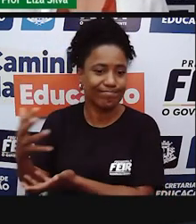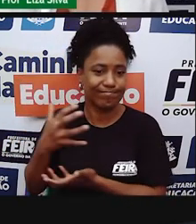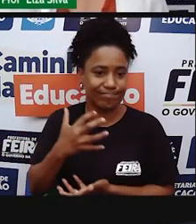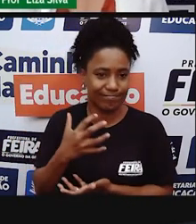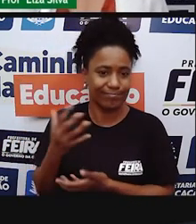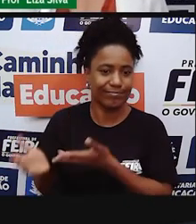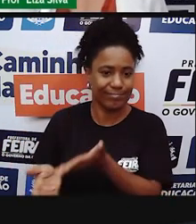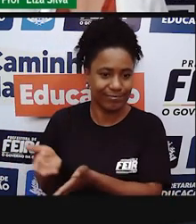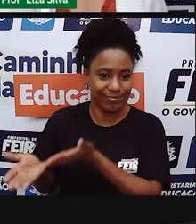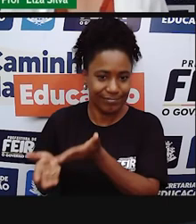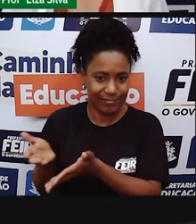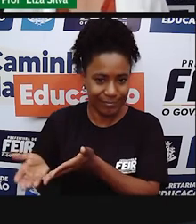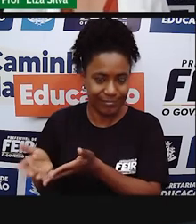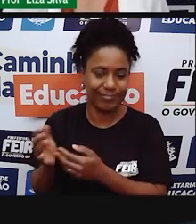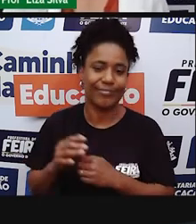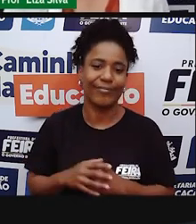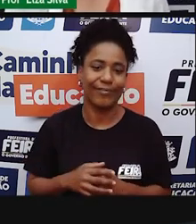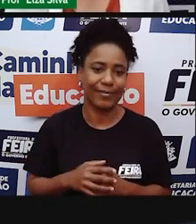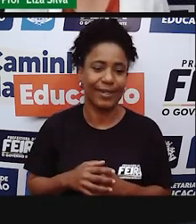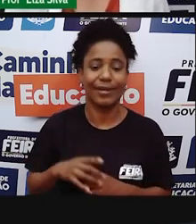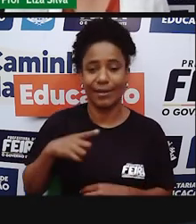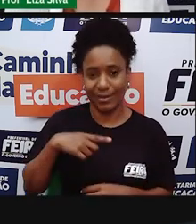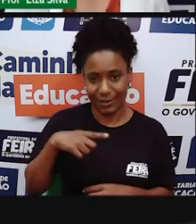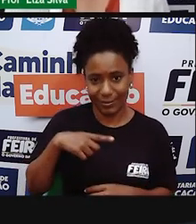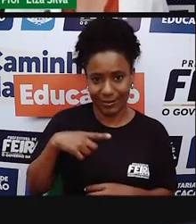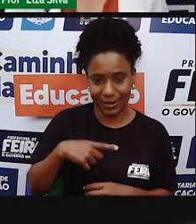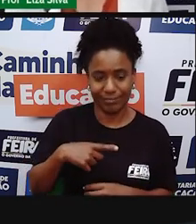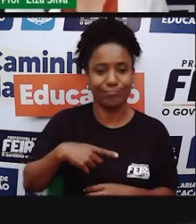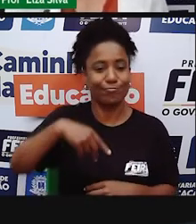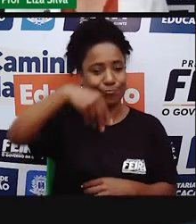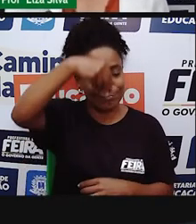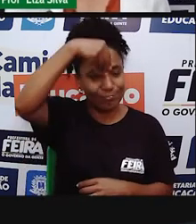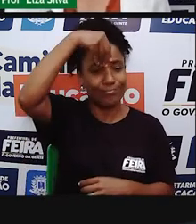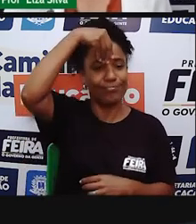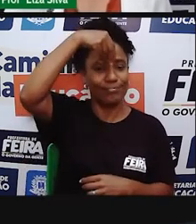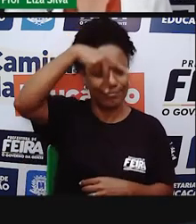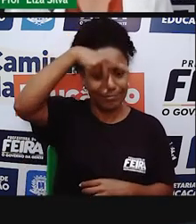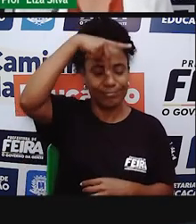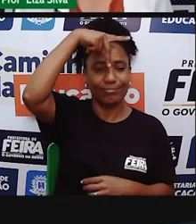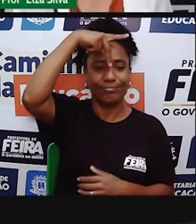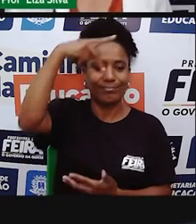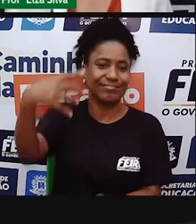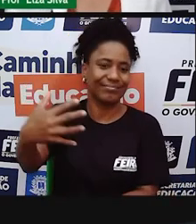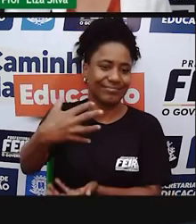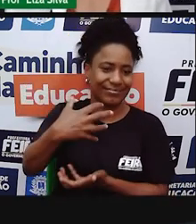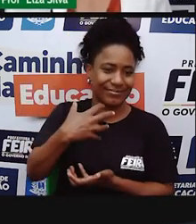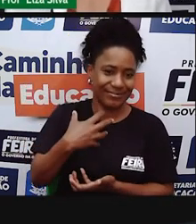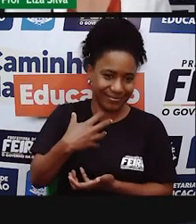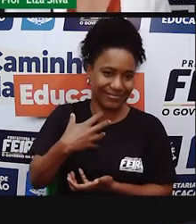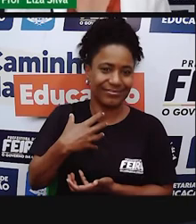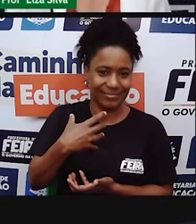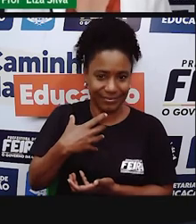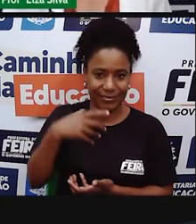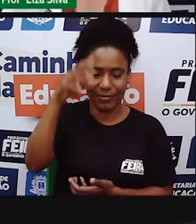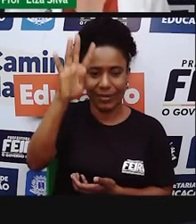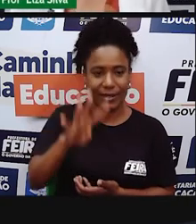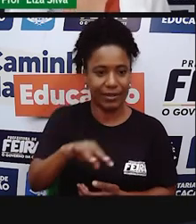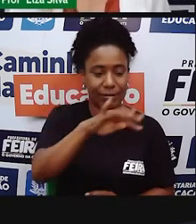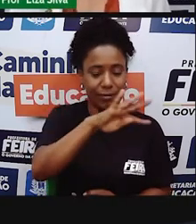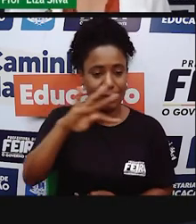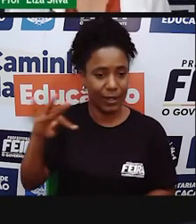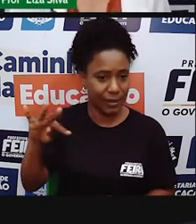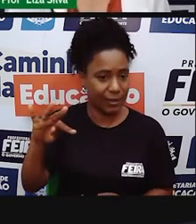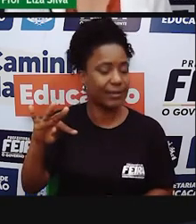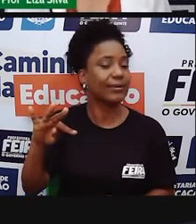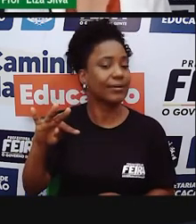afilhado. Goddaughter, afilhada. Ok, students? Então, essa tabela é para a gente